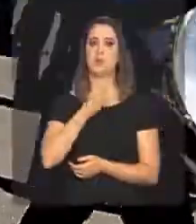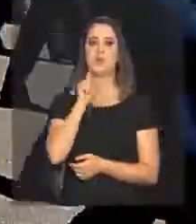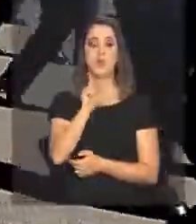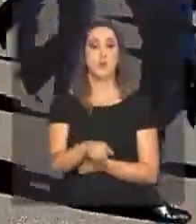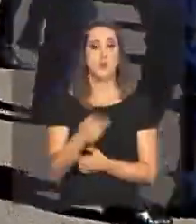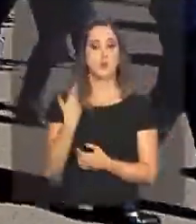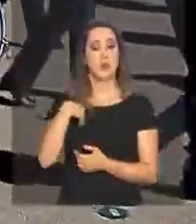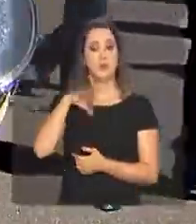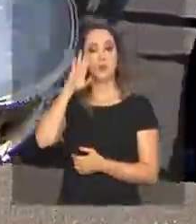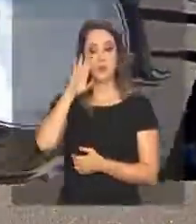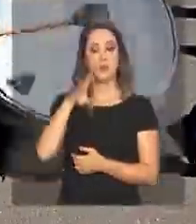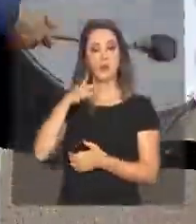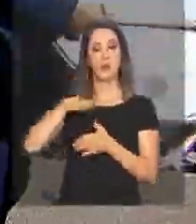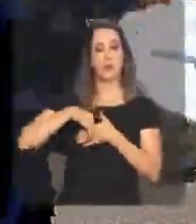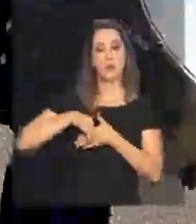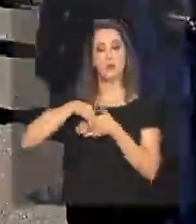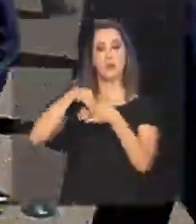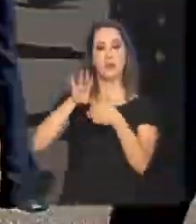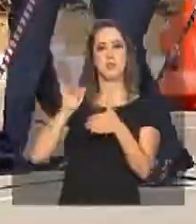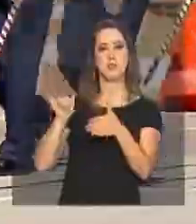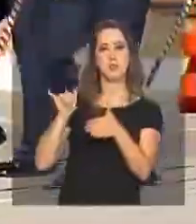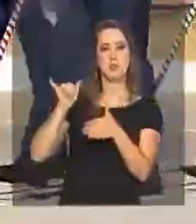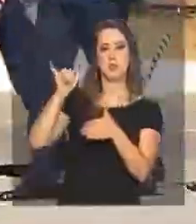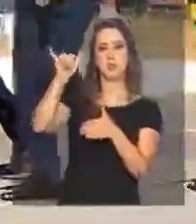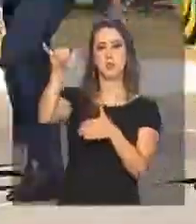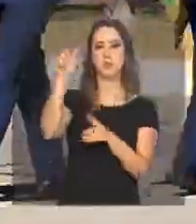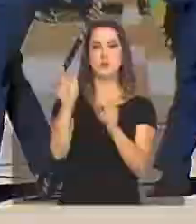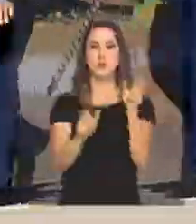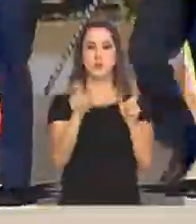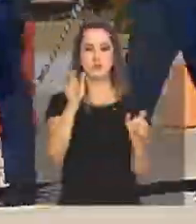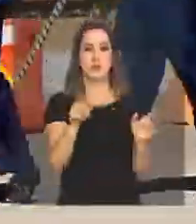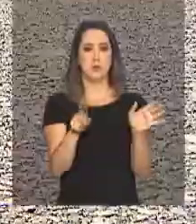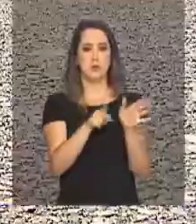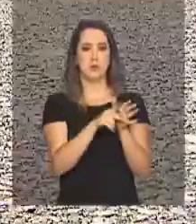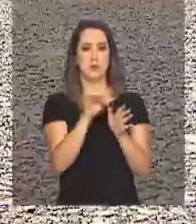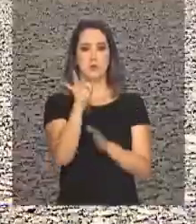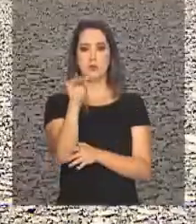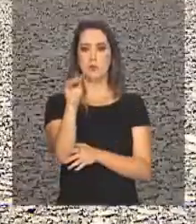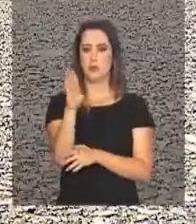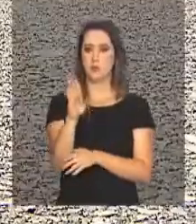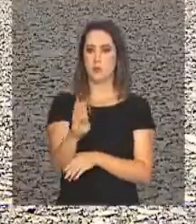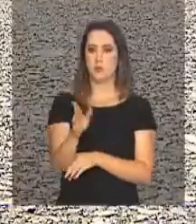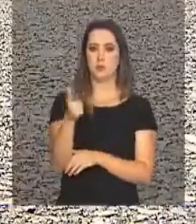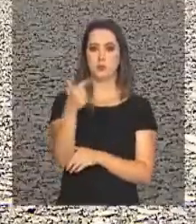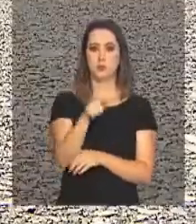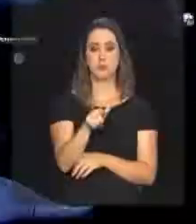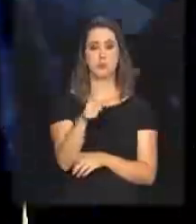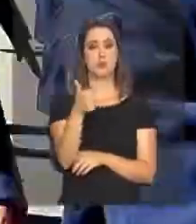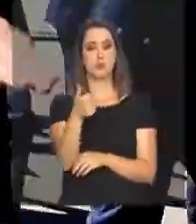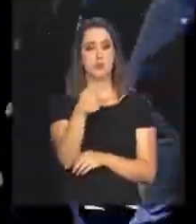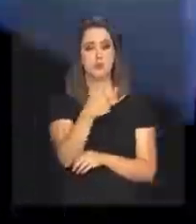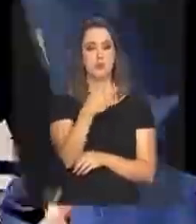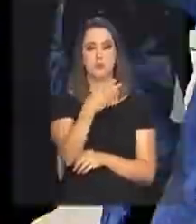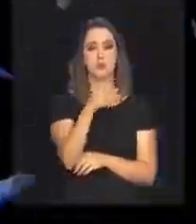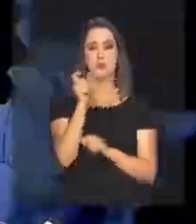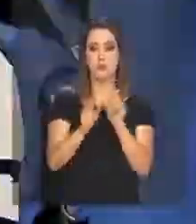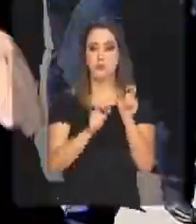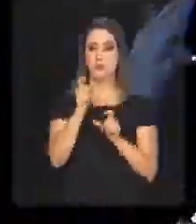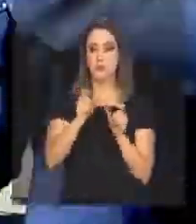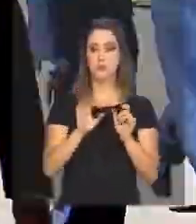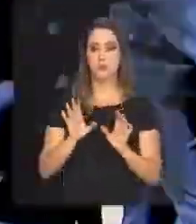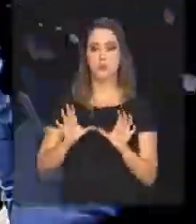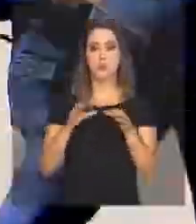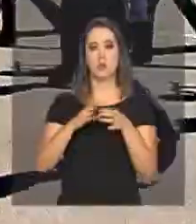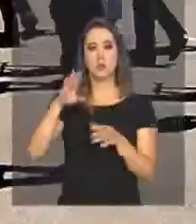patrono da força aérea brasileira a oficiais e praças da fab outras 173 pessoas entre civis